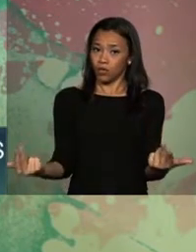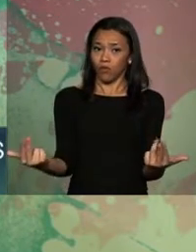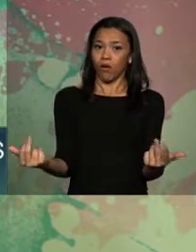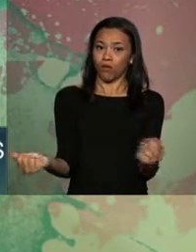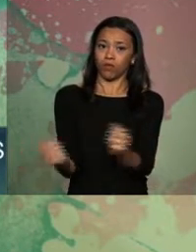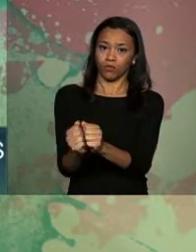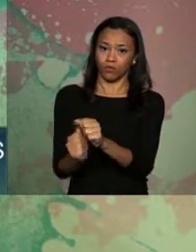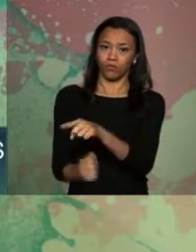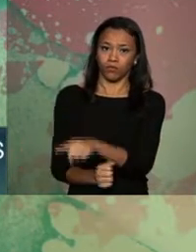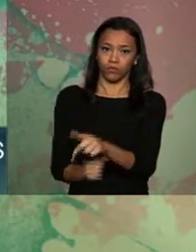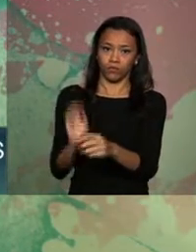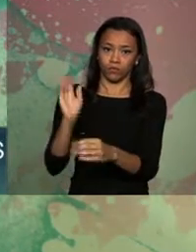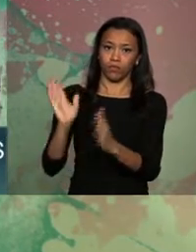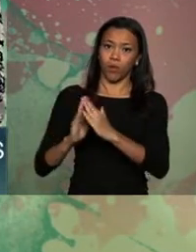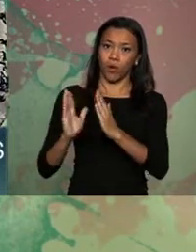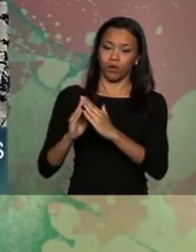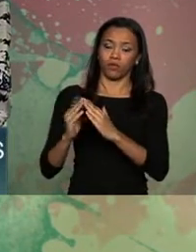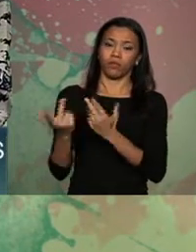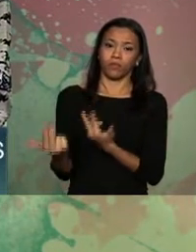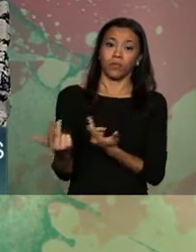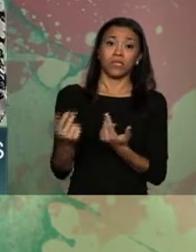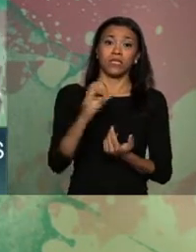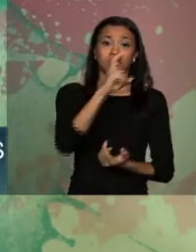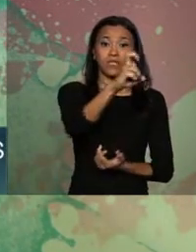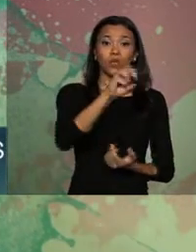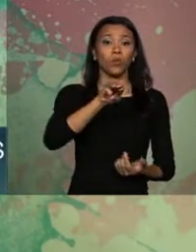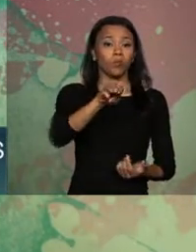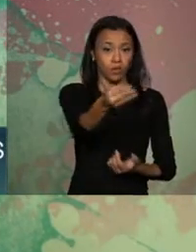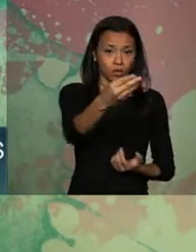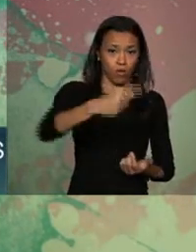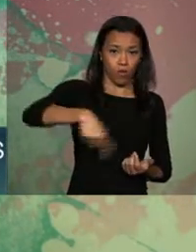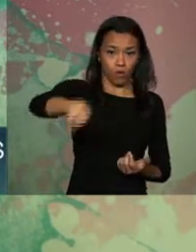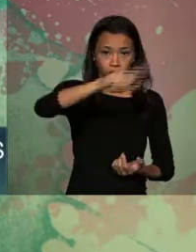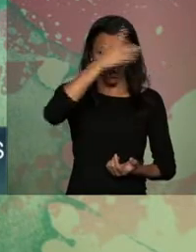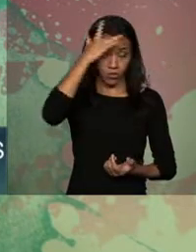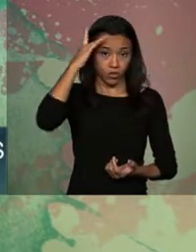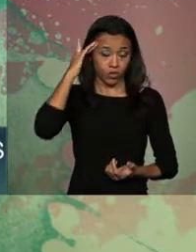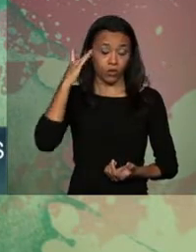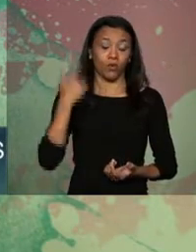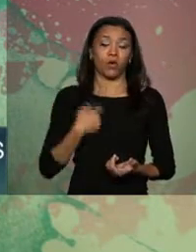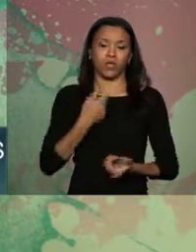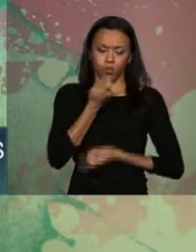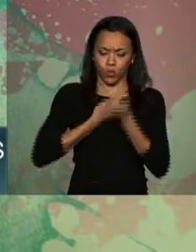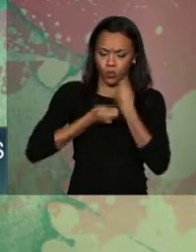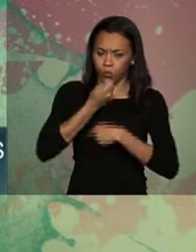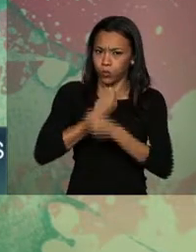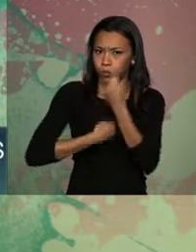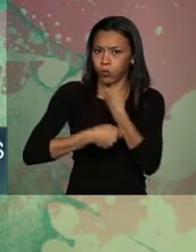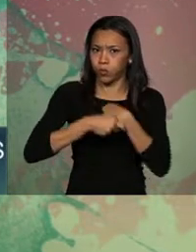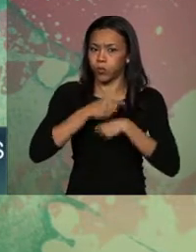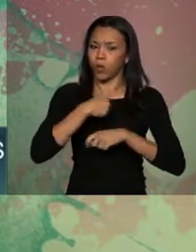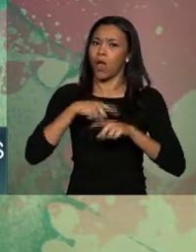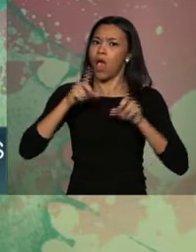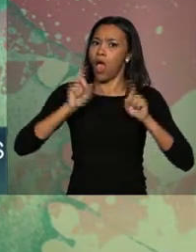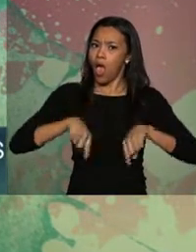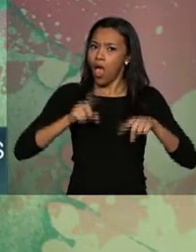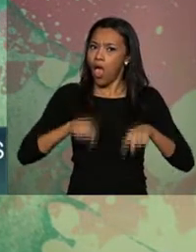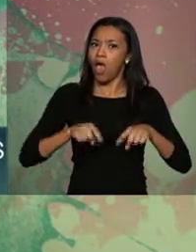convivem. 5 milhões de empreendedores é um mercado